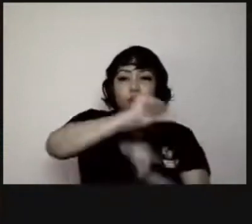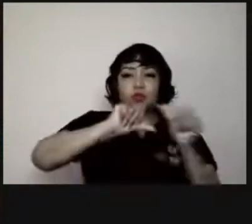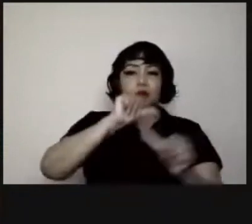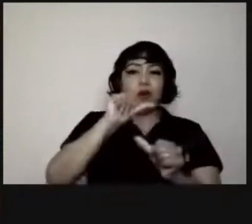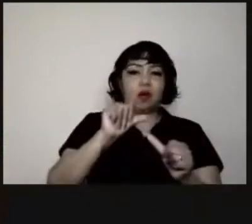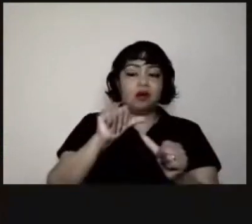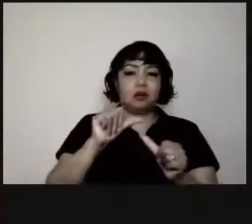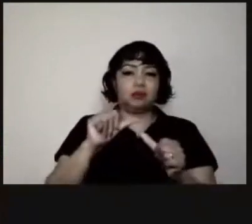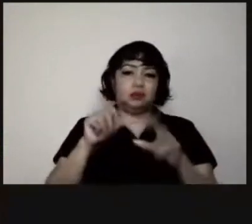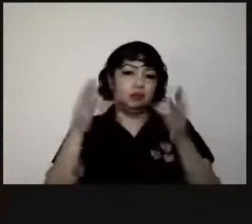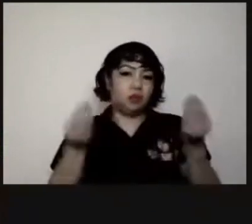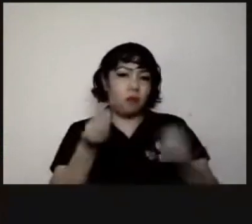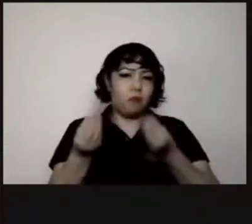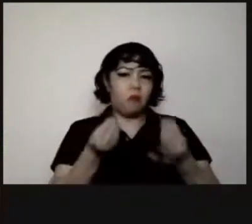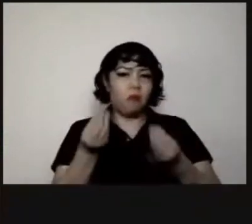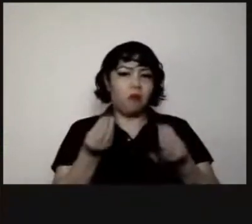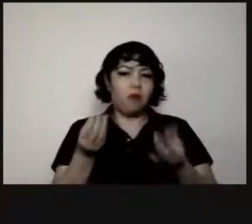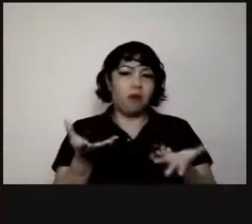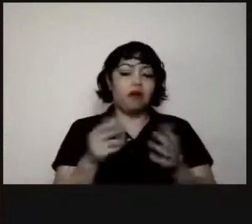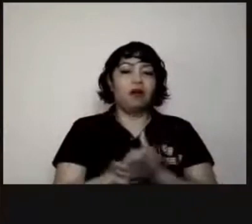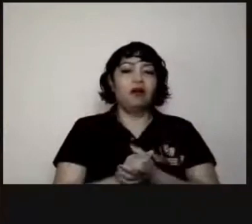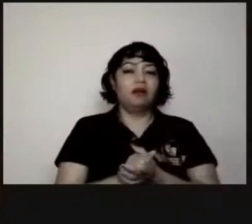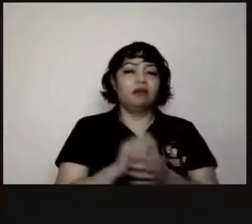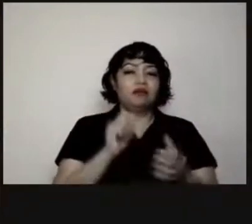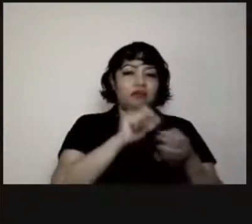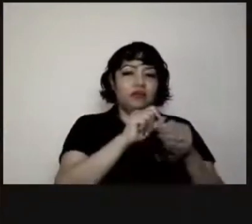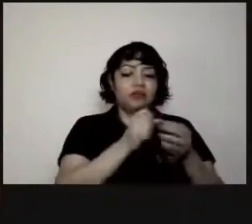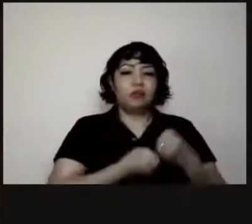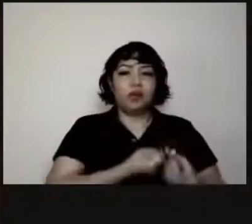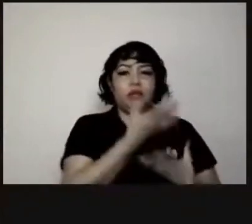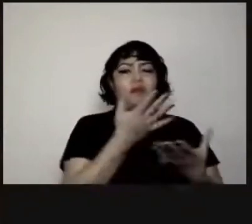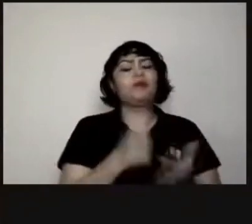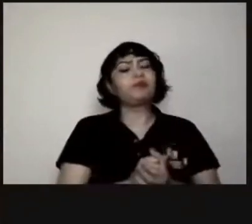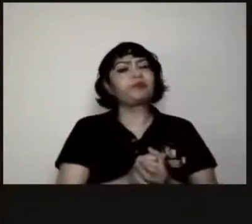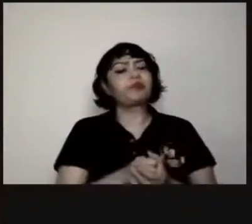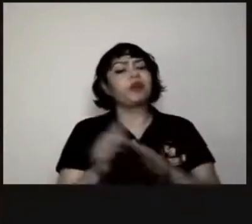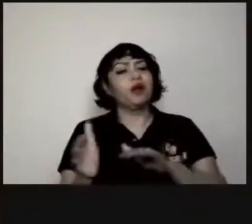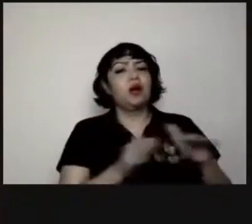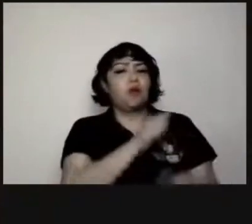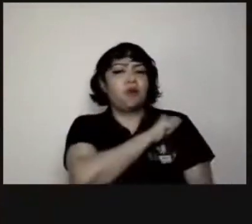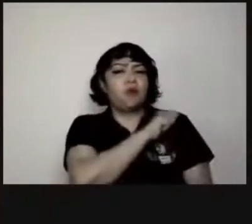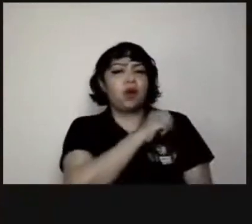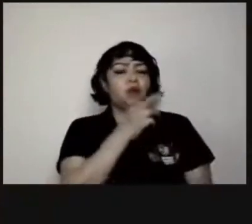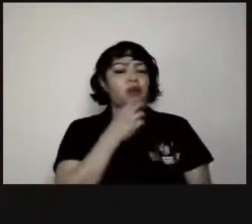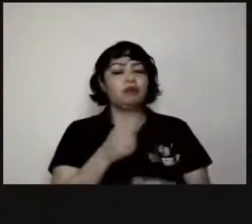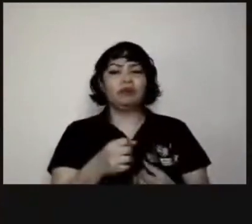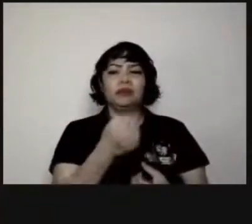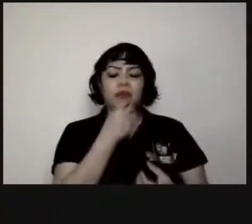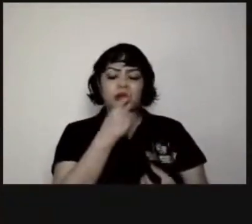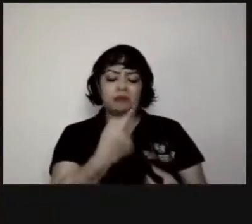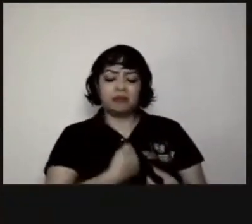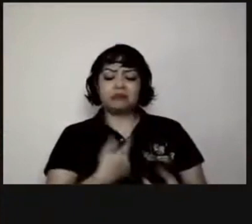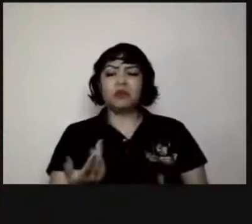importante a gente ter um pouquinho, né? Teve um dia até na sala de aula com um aluno assim, professor, por que que a senhora também não dá aula de história? Né? Porque eu